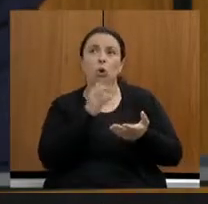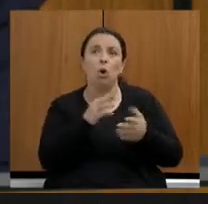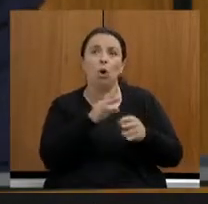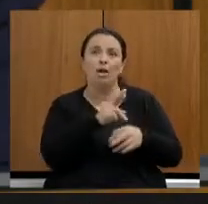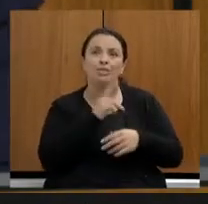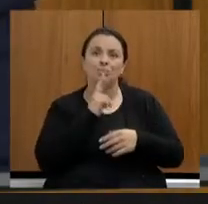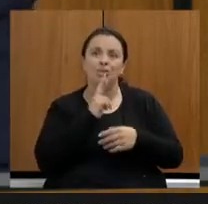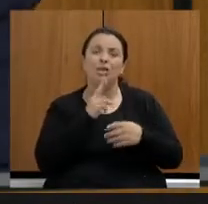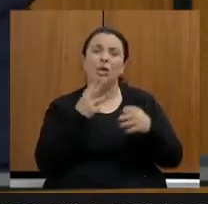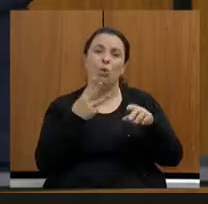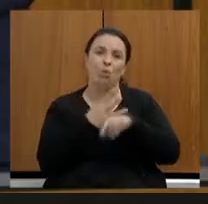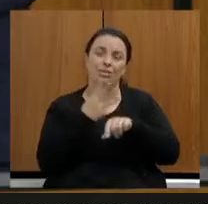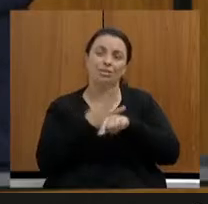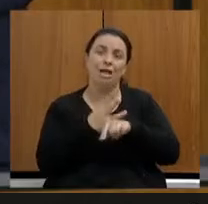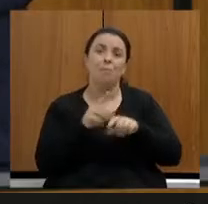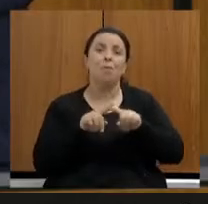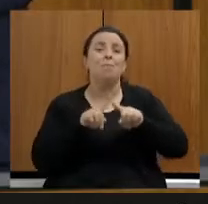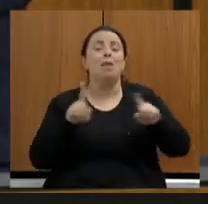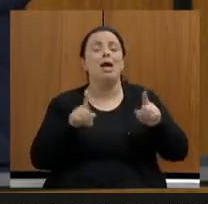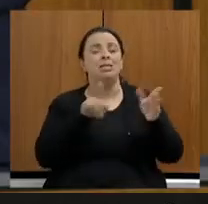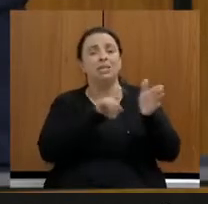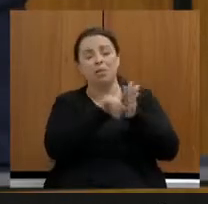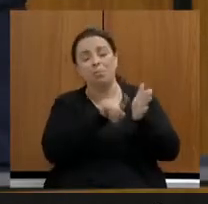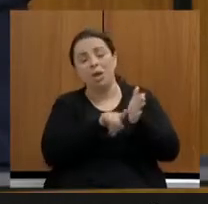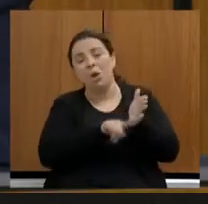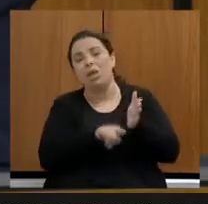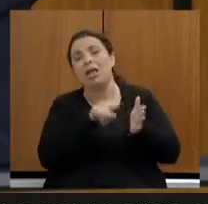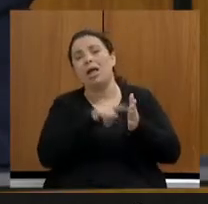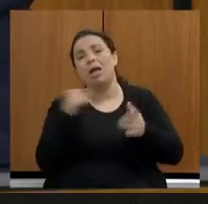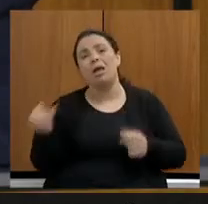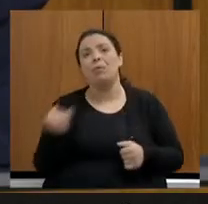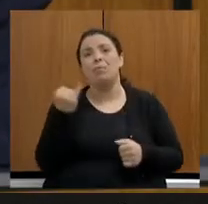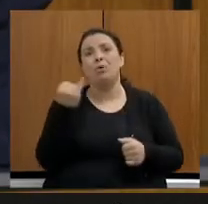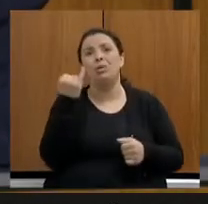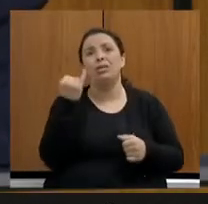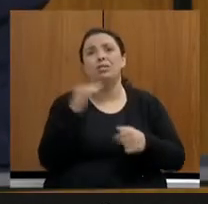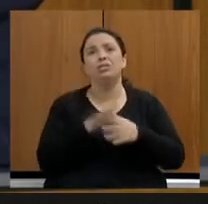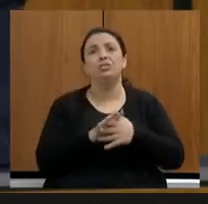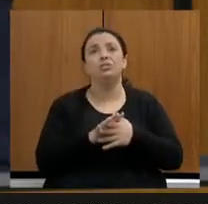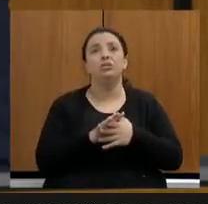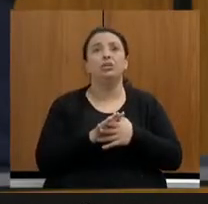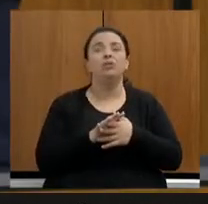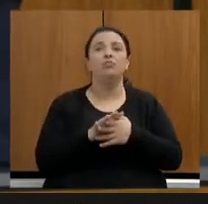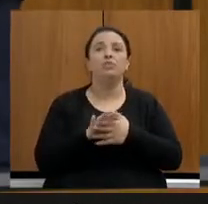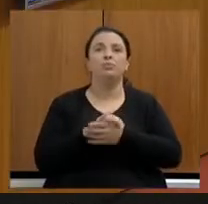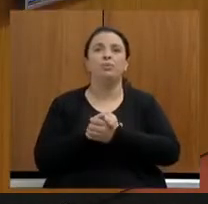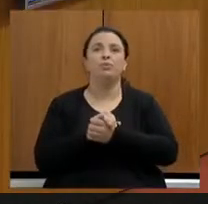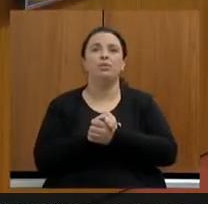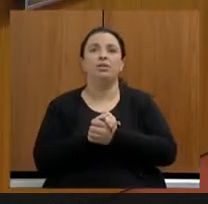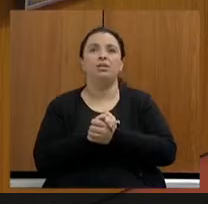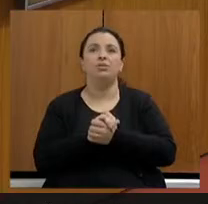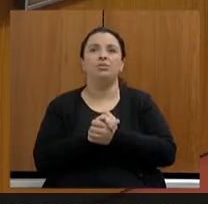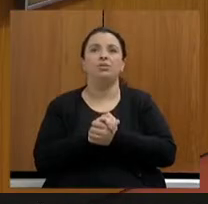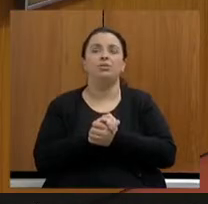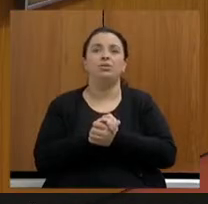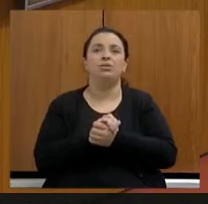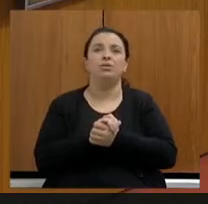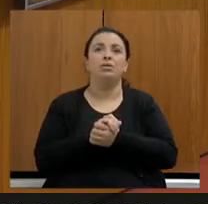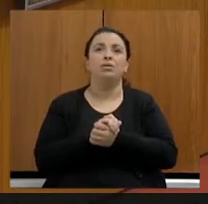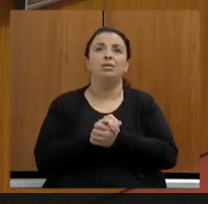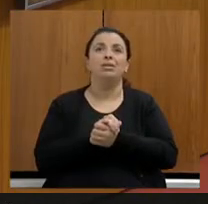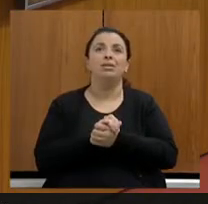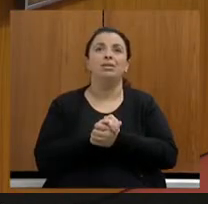são perguntas muito importantes e muito caras para mim obrigada mesmo opção ainda vai ligada Professor